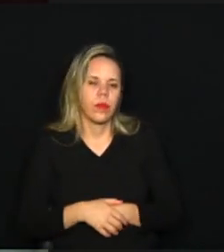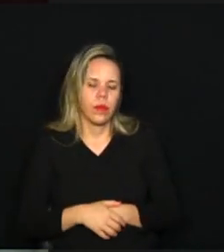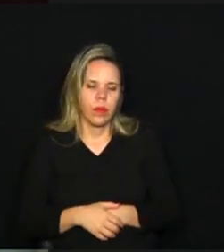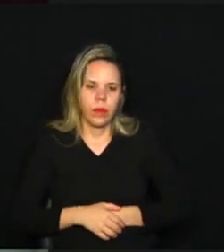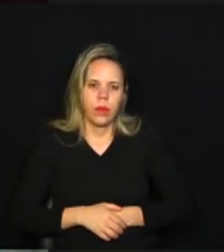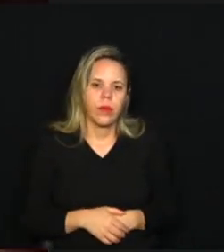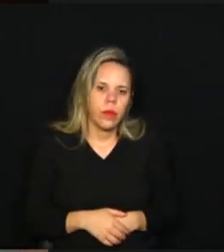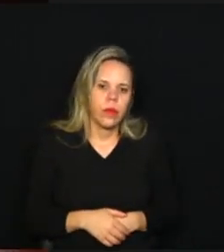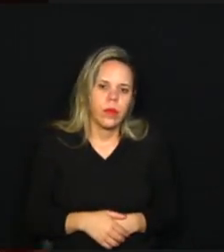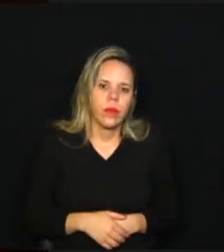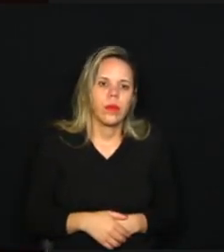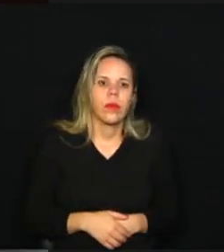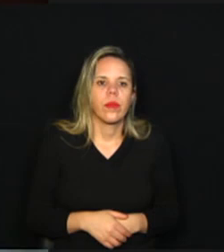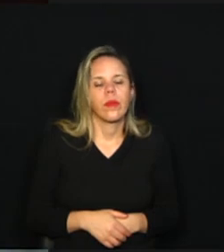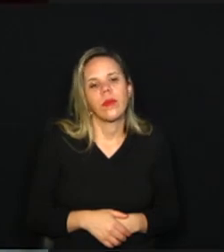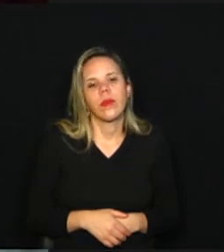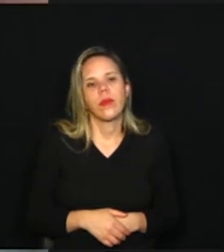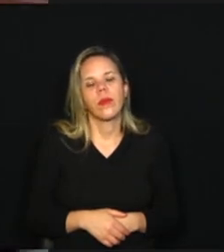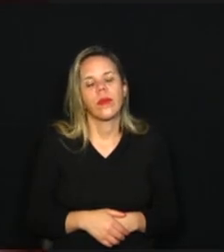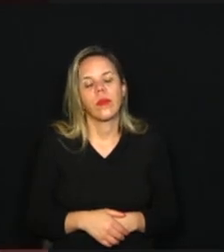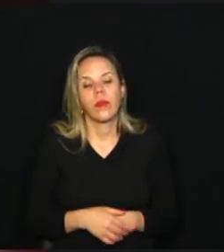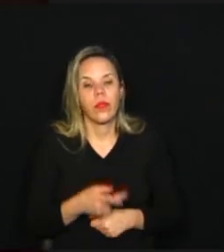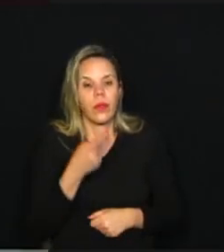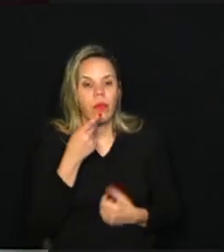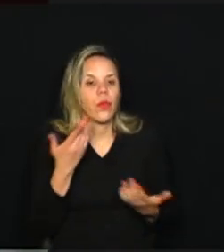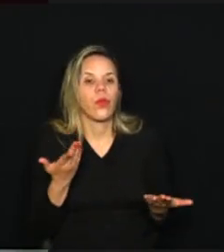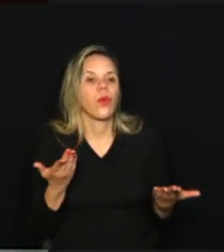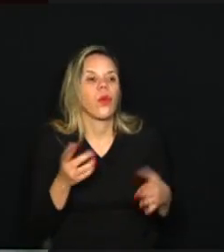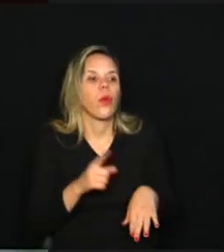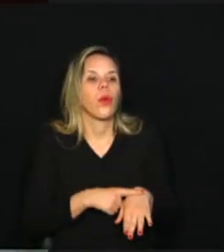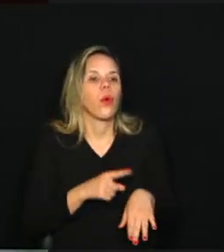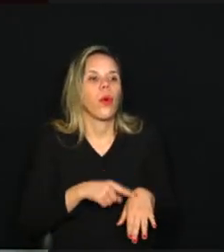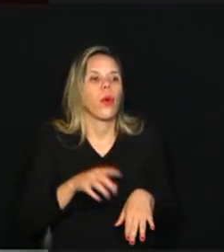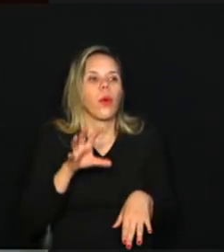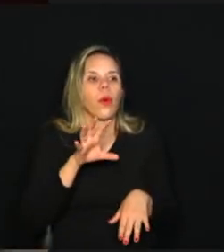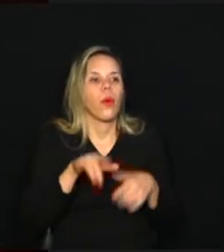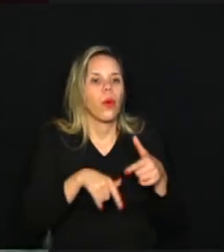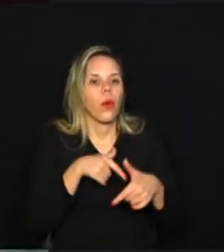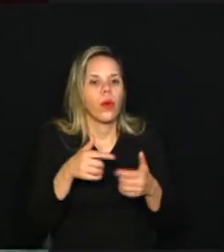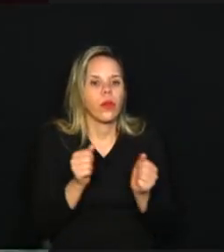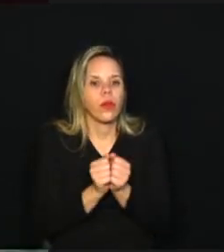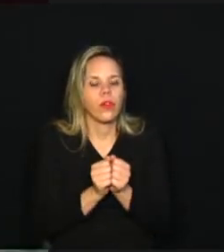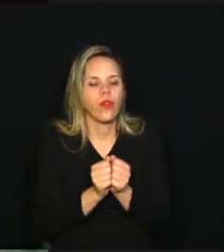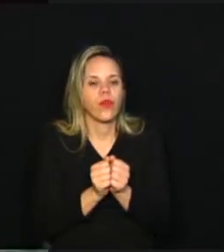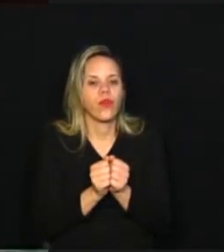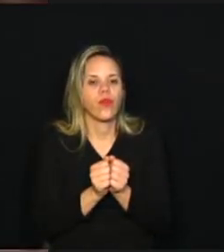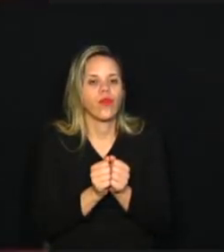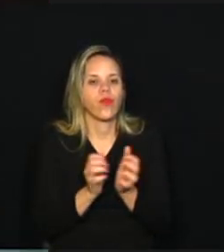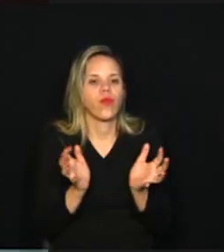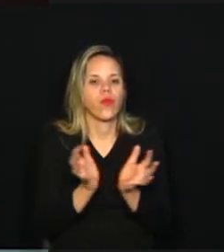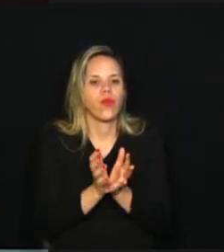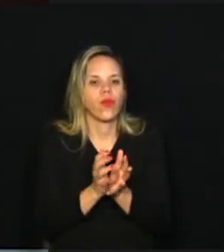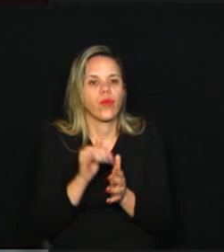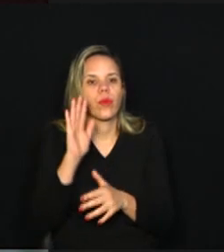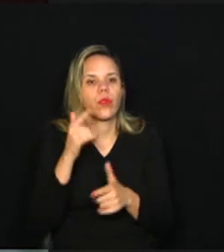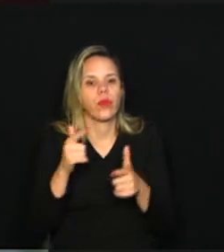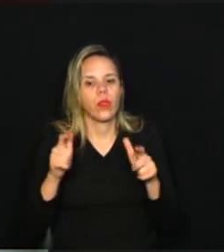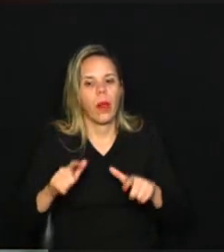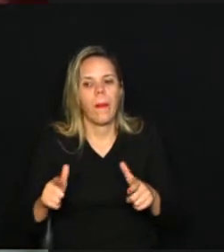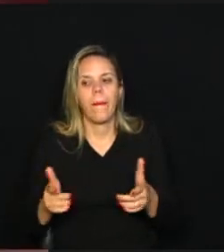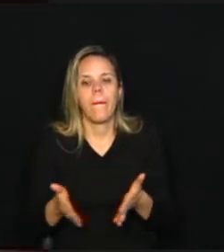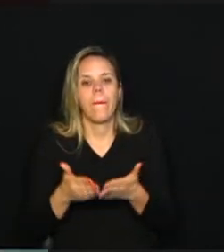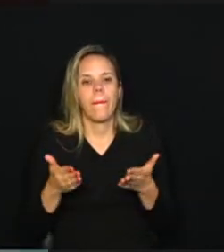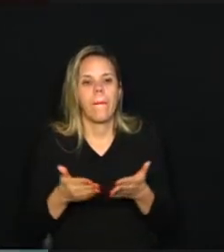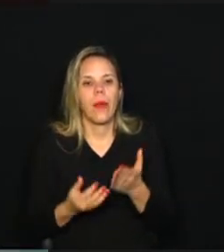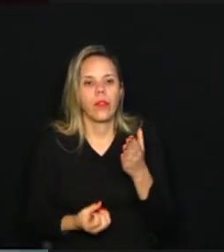Covid, chegou, olha, qual que é o mapa que vocês trabalhando aí junto às comunidades, onde estão mais vulneráveis, onde está